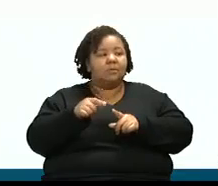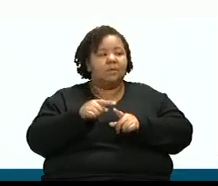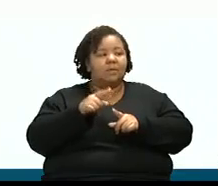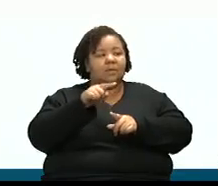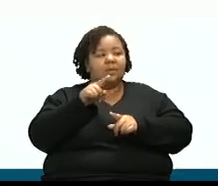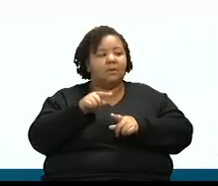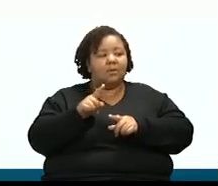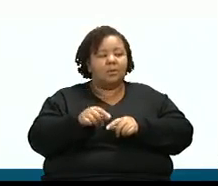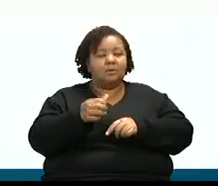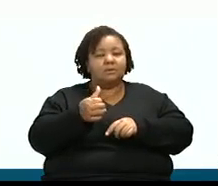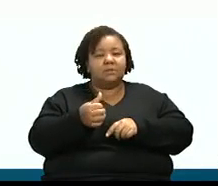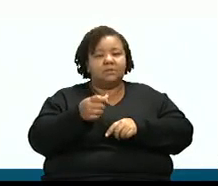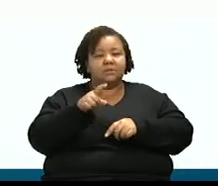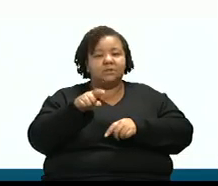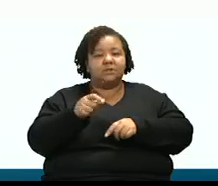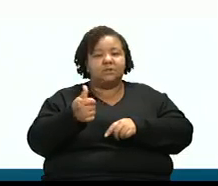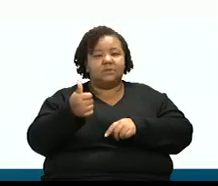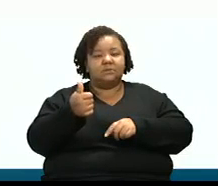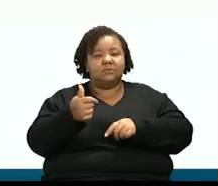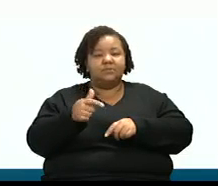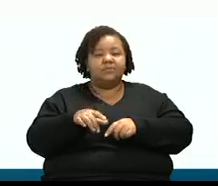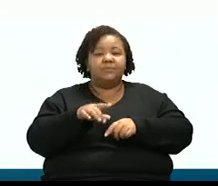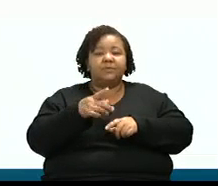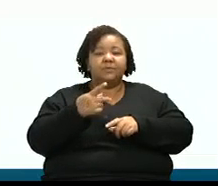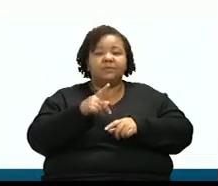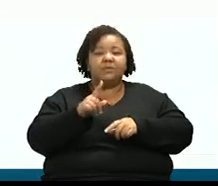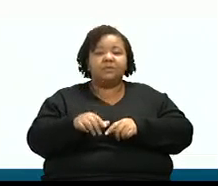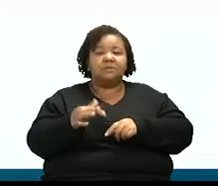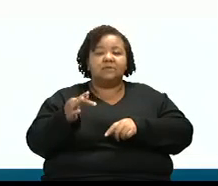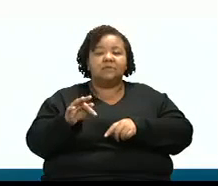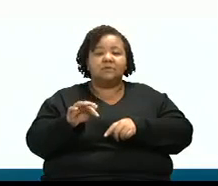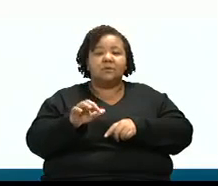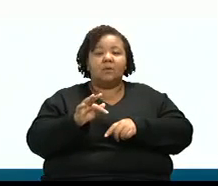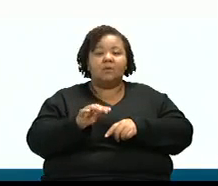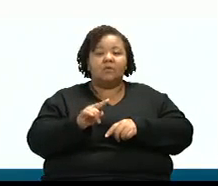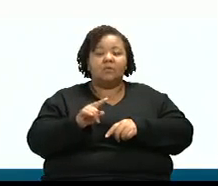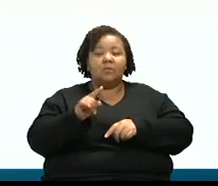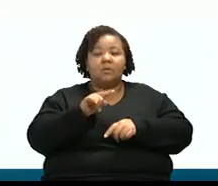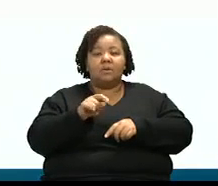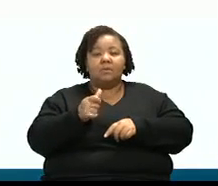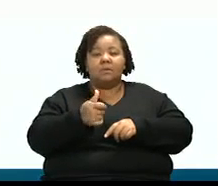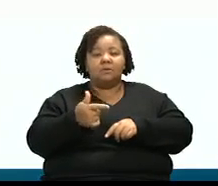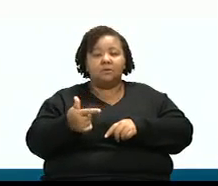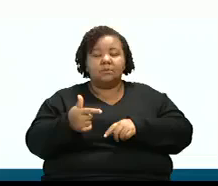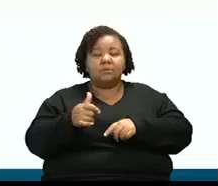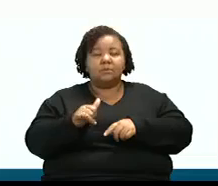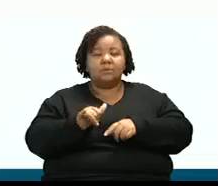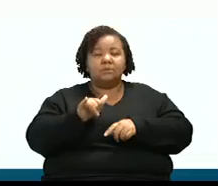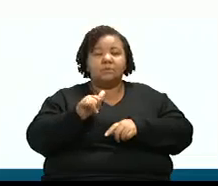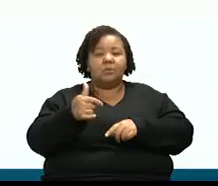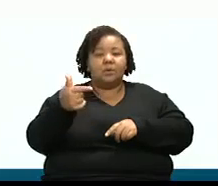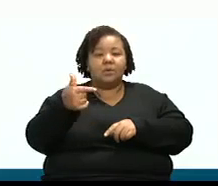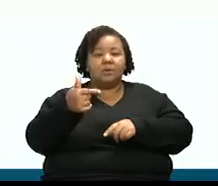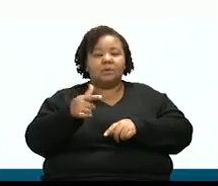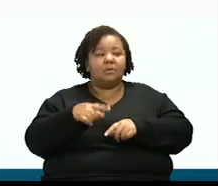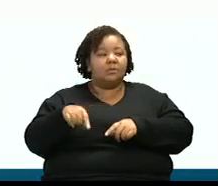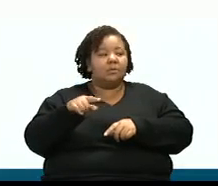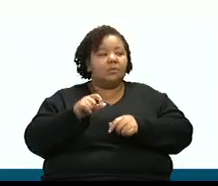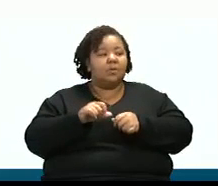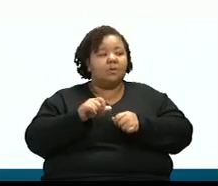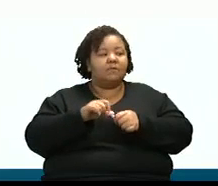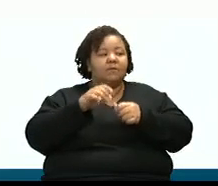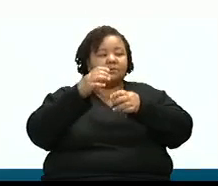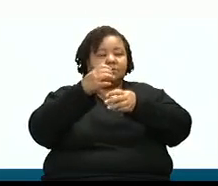igual a 6xy. Se a derivada dessa função f1 é menos 12y², quando eu integro